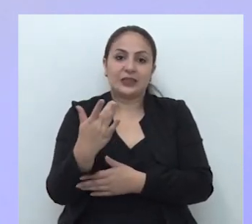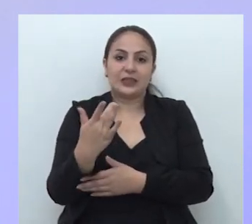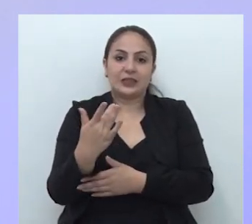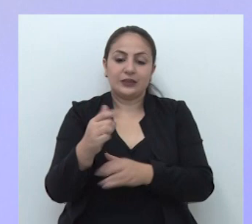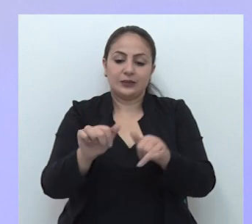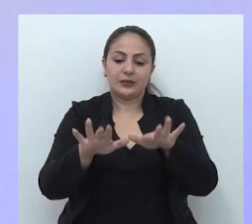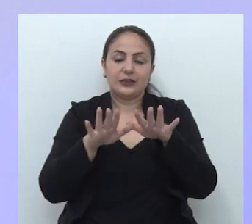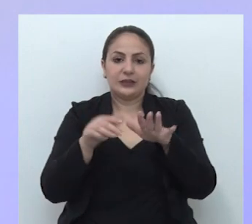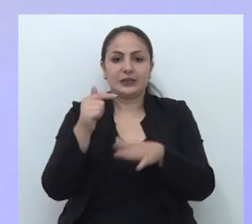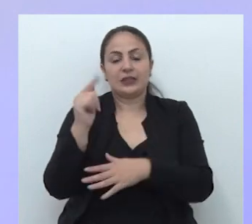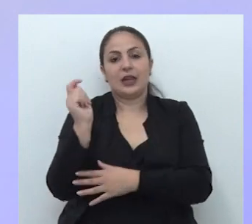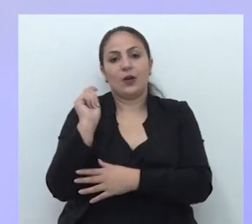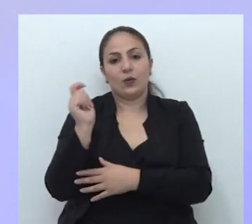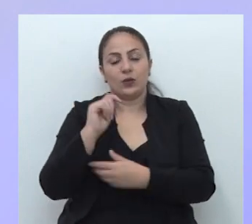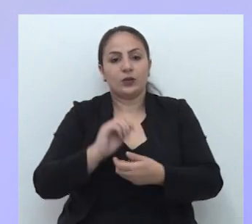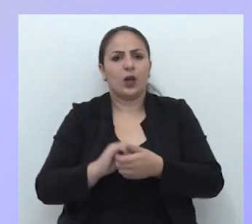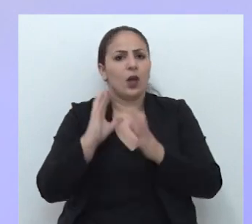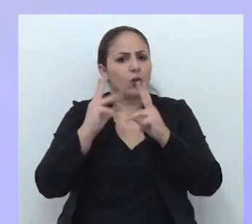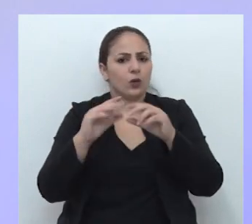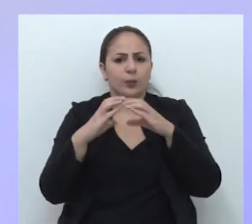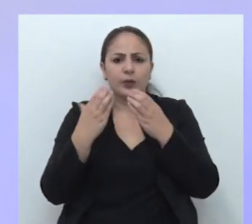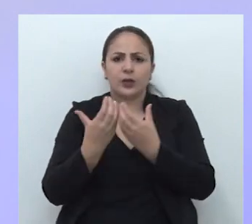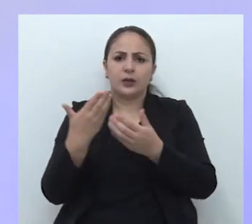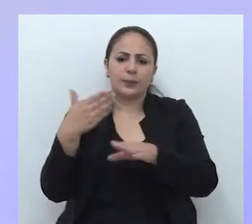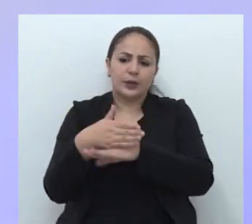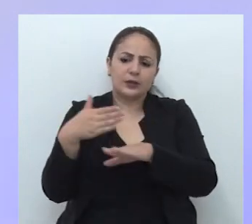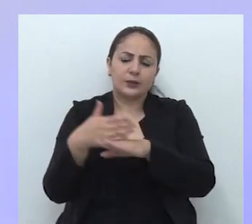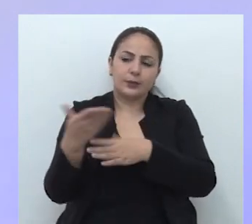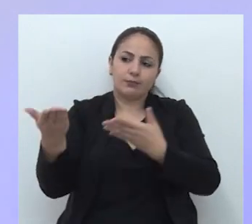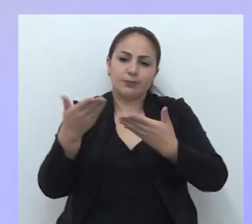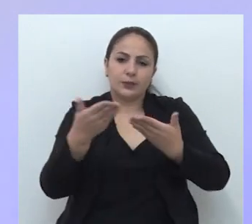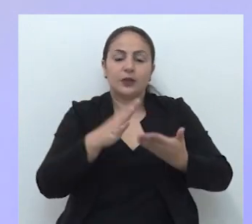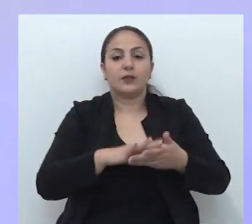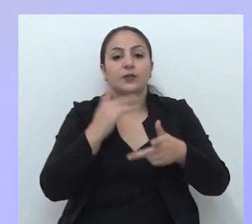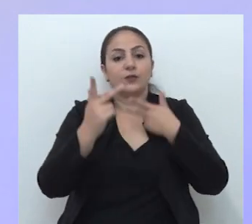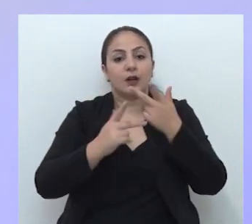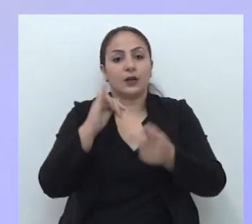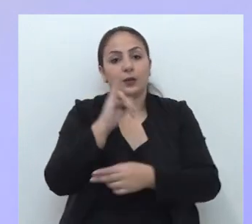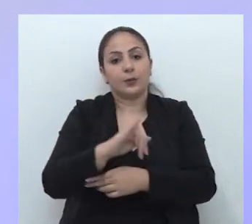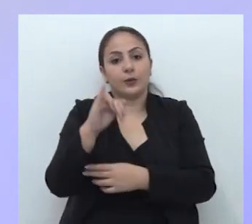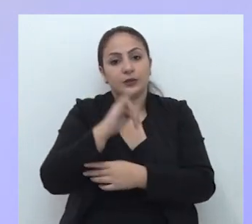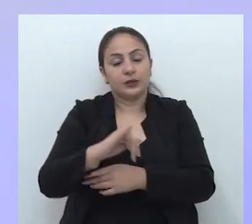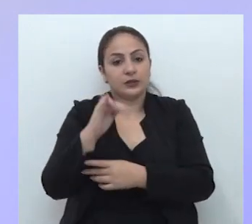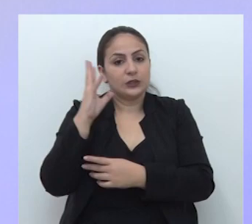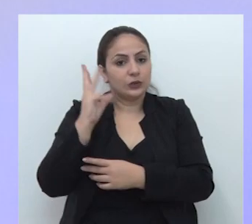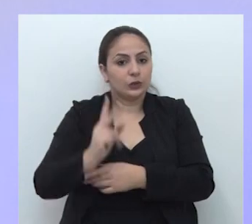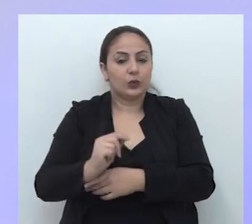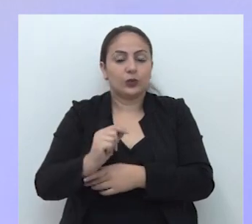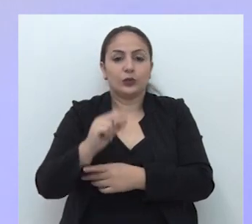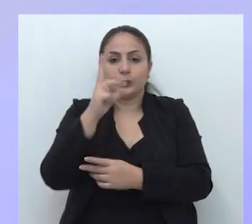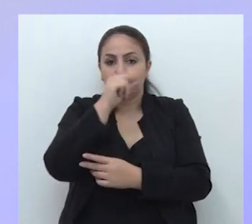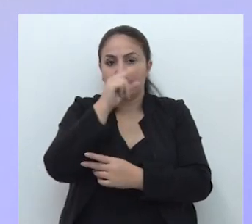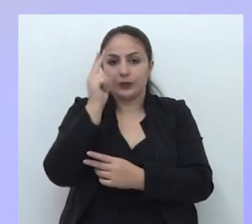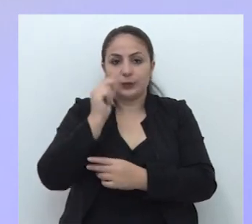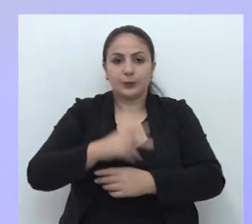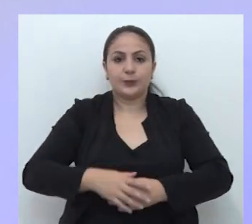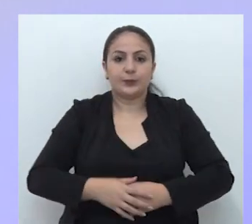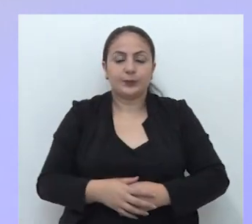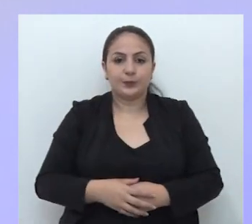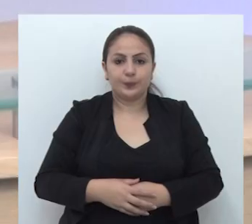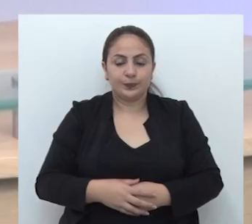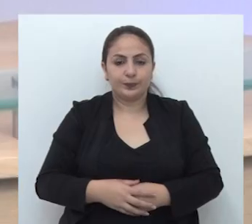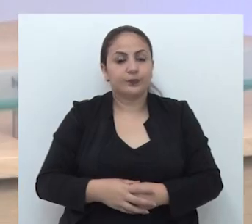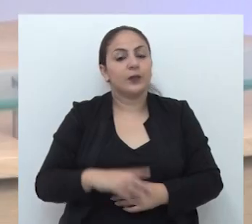Toda a comunidade está convidada a participar do ato que vai destacar a importância do educandário para o nosso